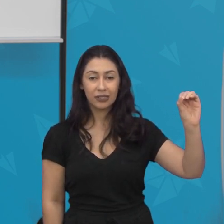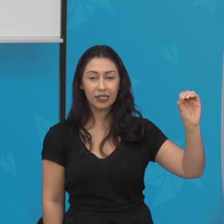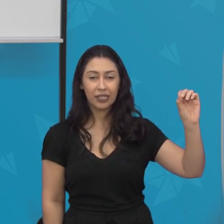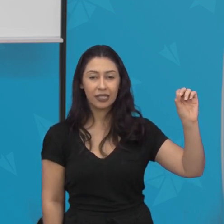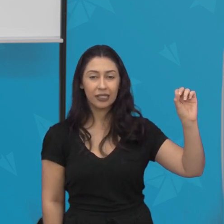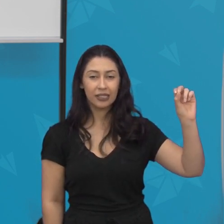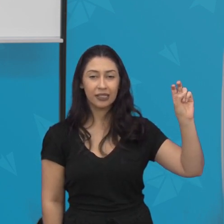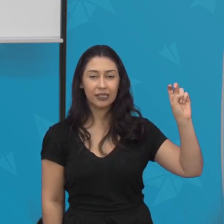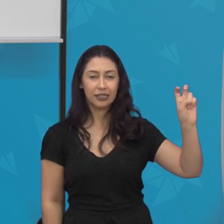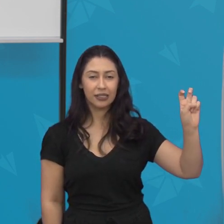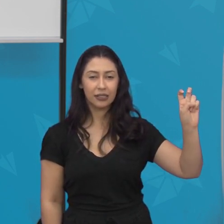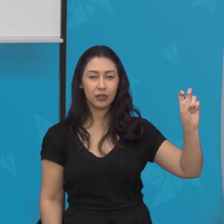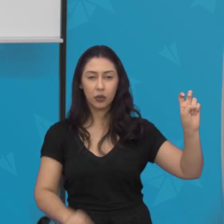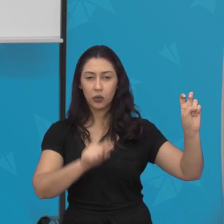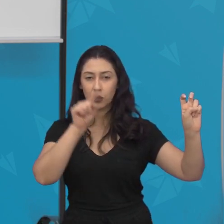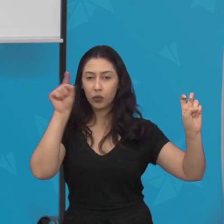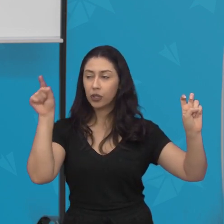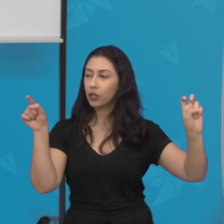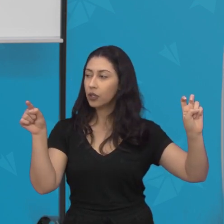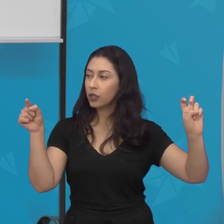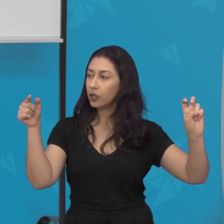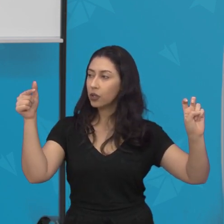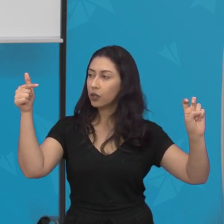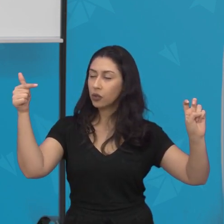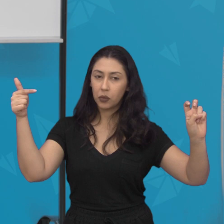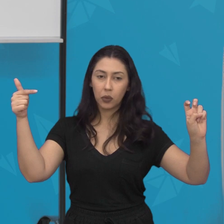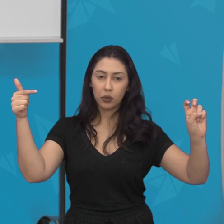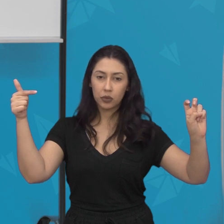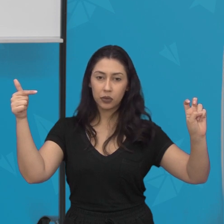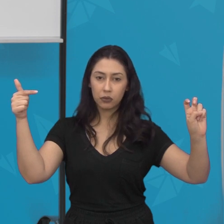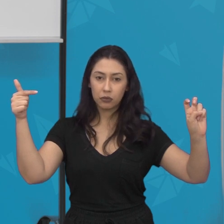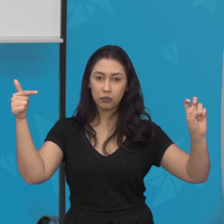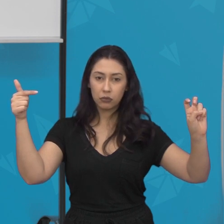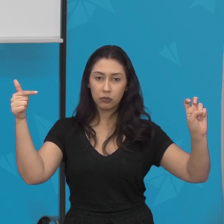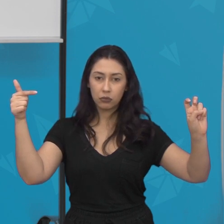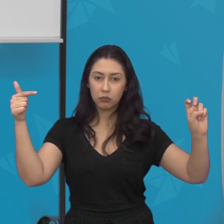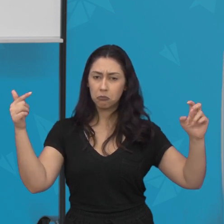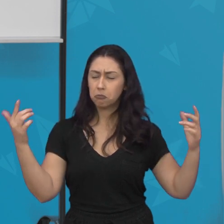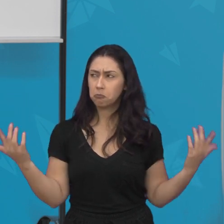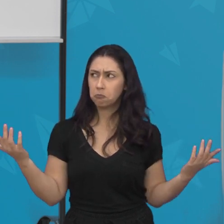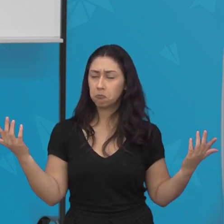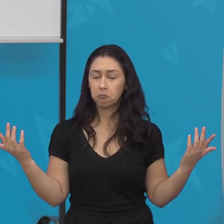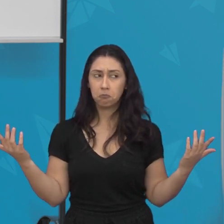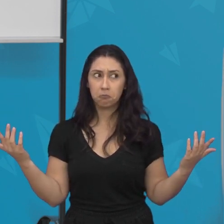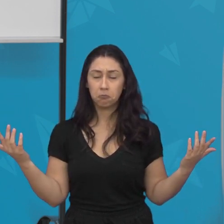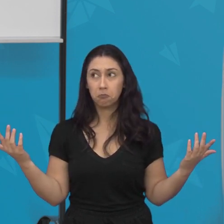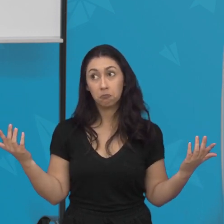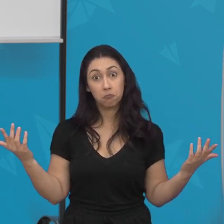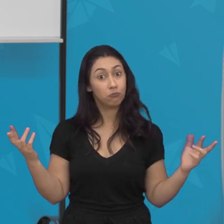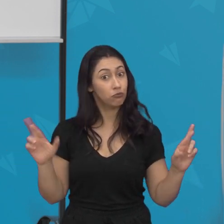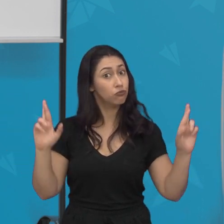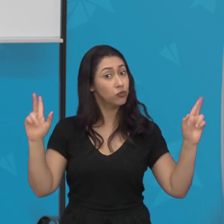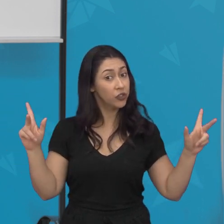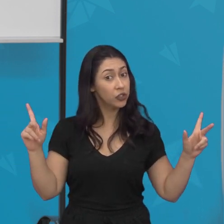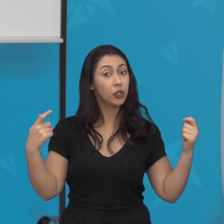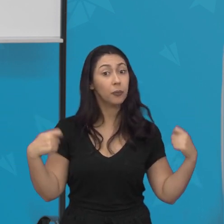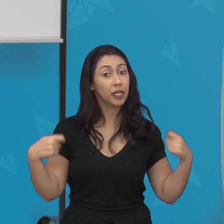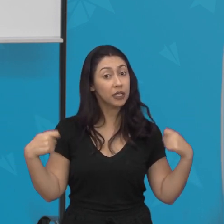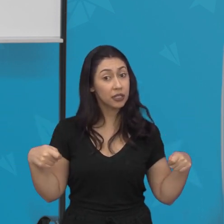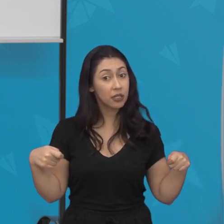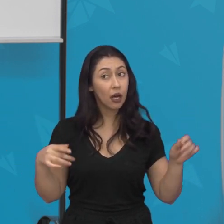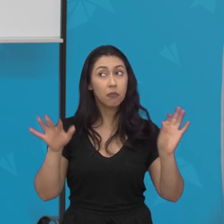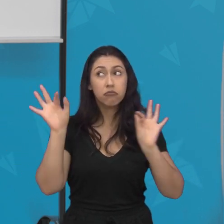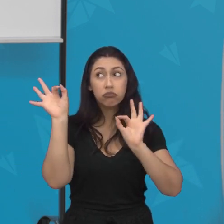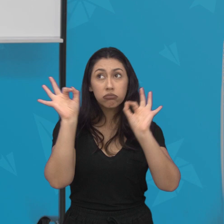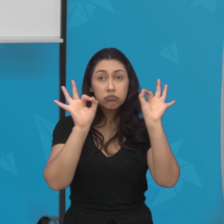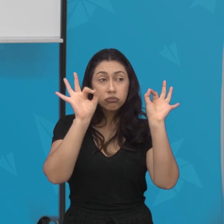e outro lá junto com na nossa água, tudo bem? Só que se a gente olhar aqui, por exemplo, essa conta não vai bater. Então a gente faz o quê? A gente